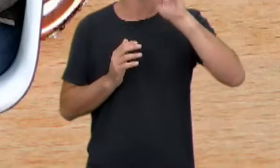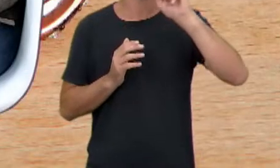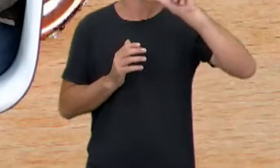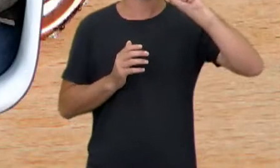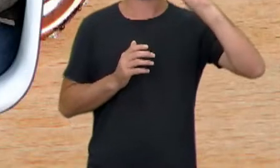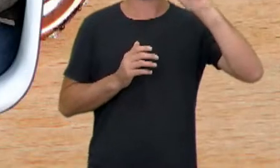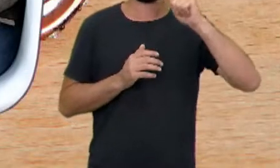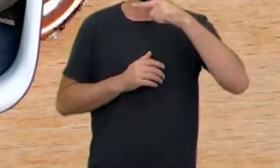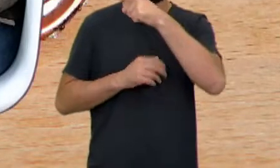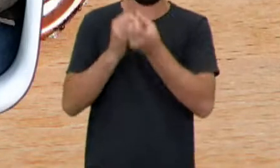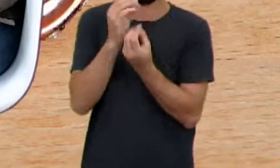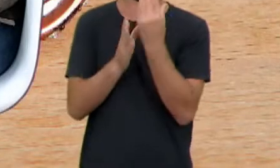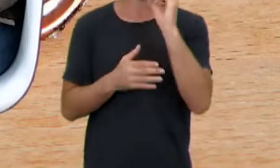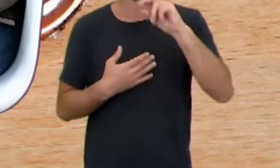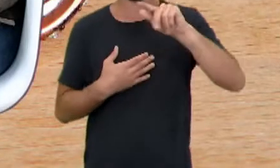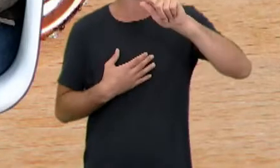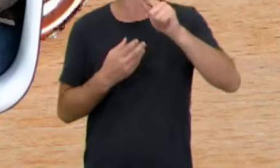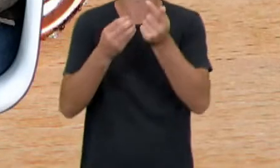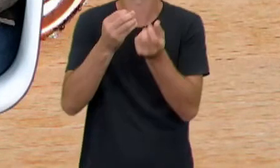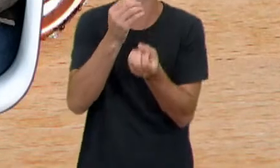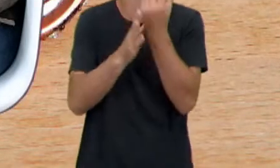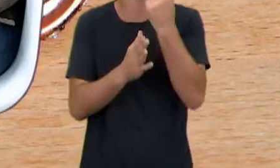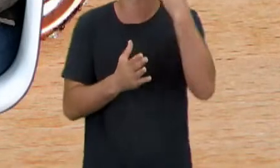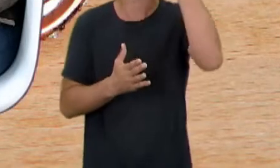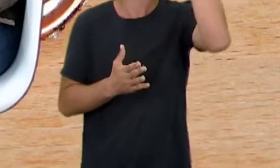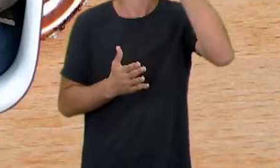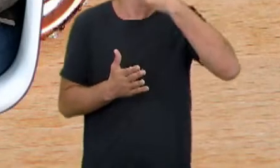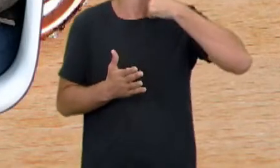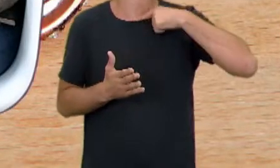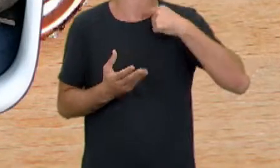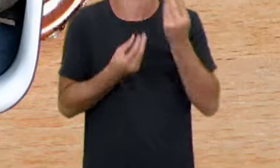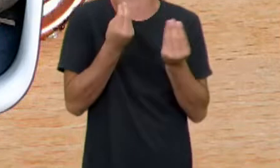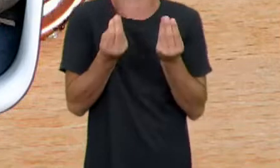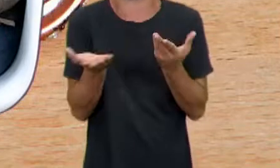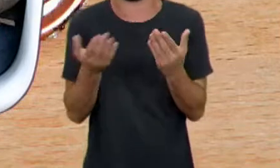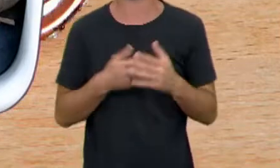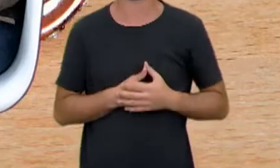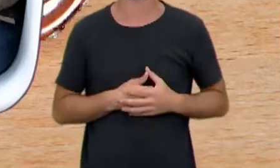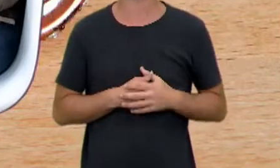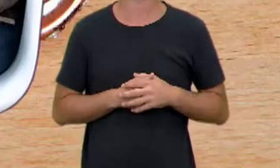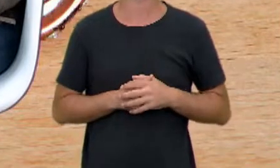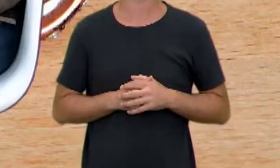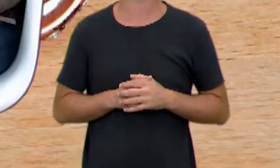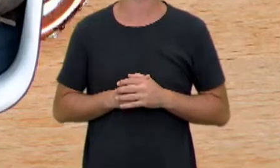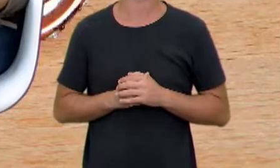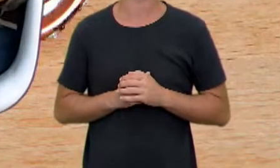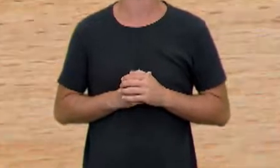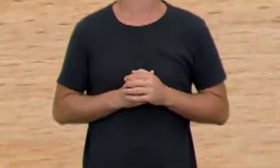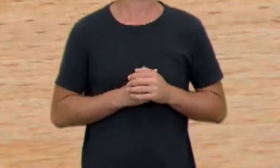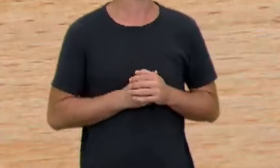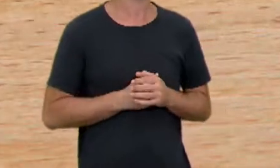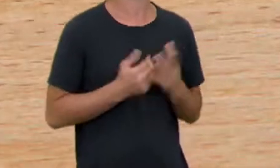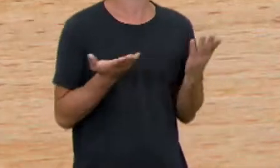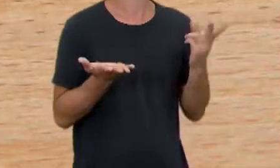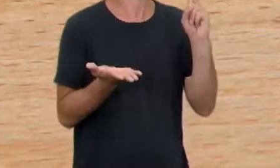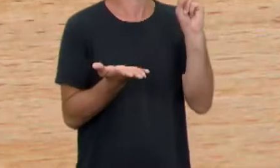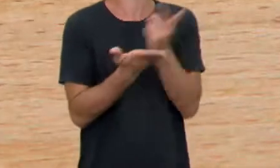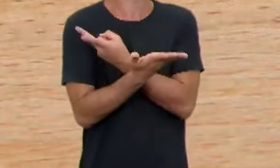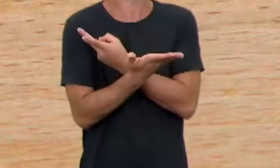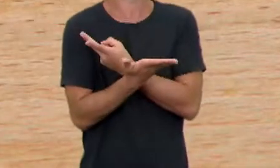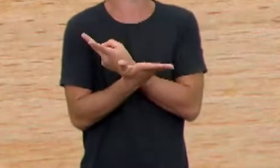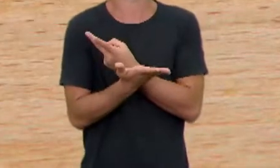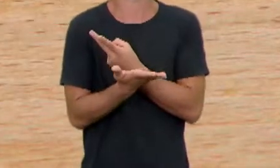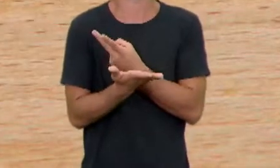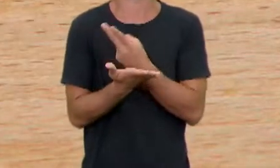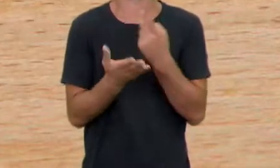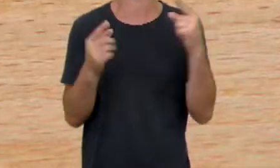Como veio essa sua construção, a iniciativa de estar dentro desse projeto? A questão é assim, o